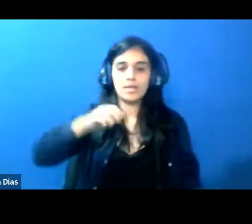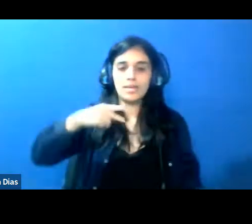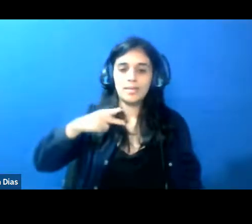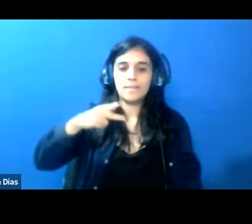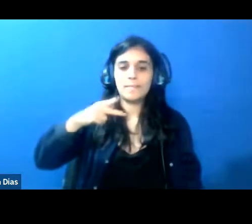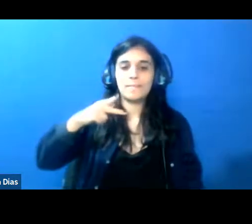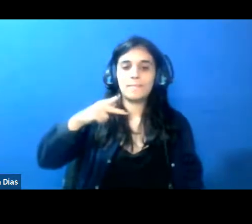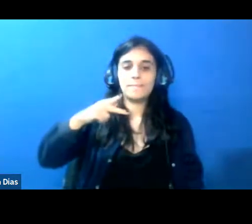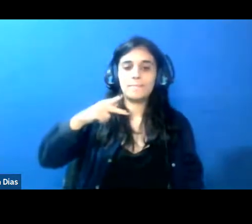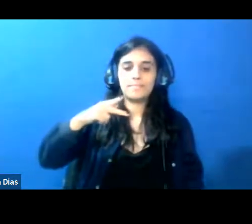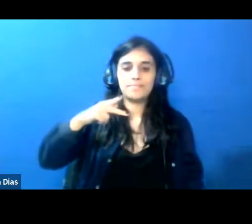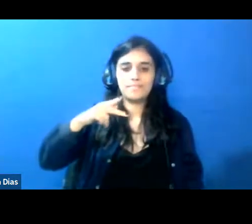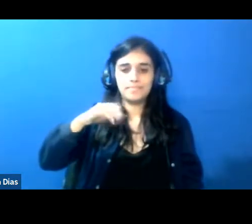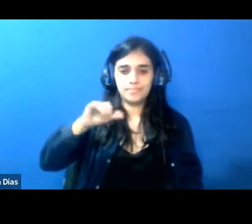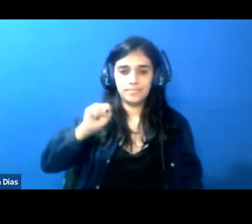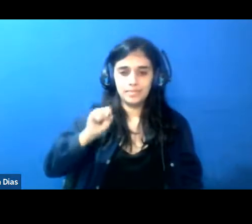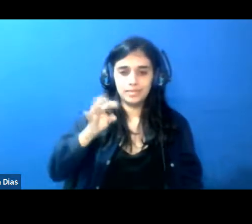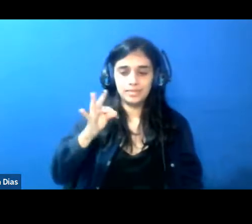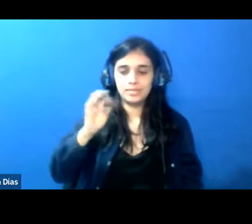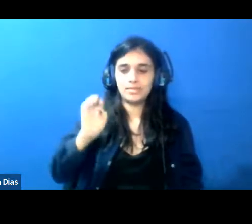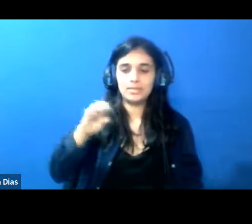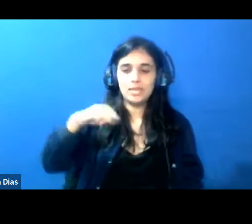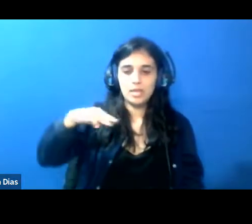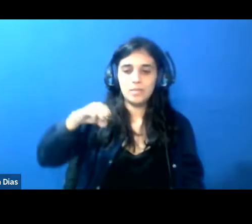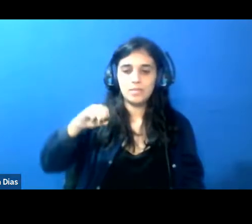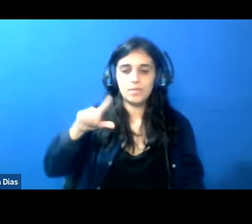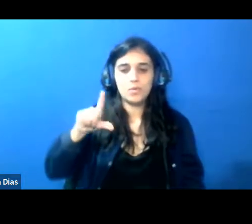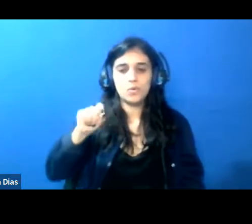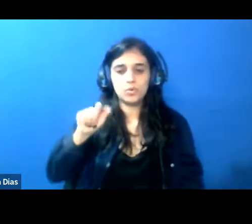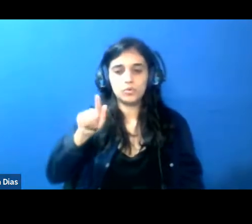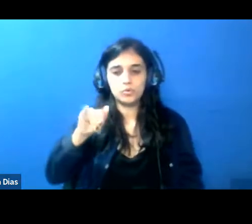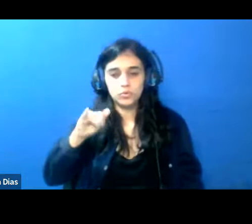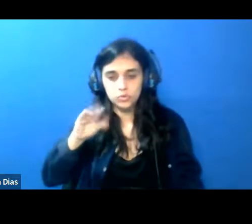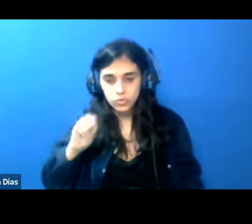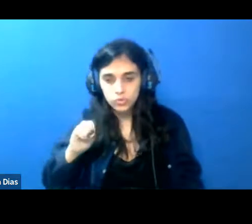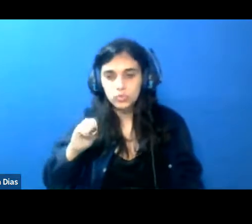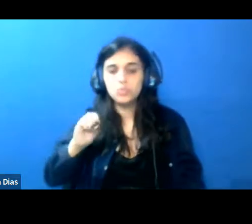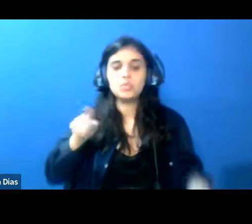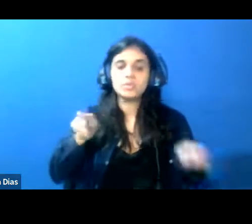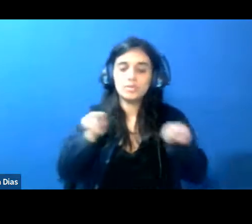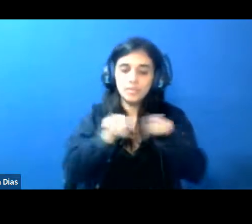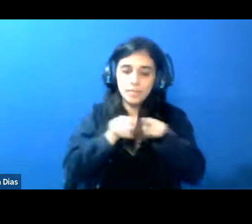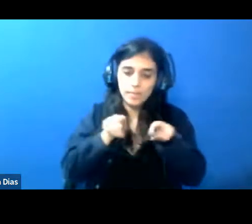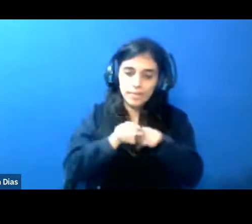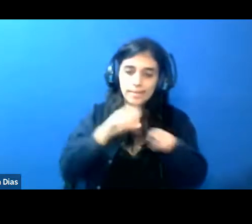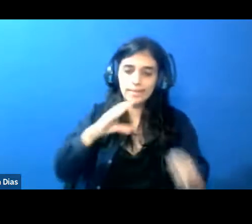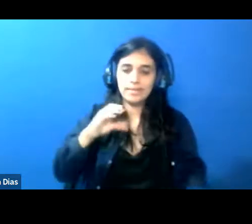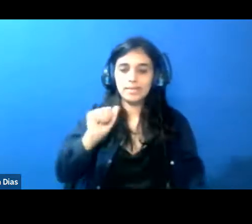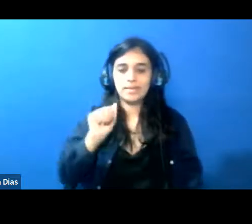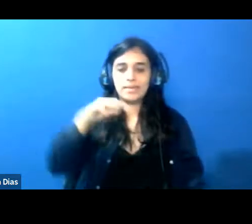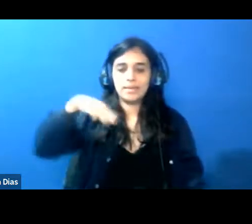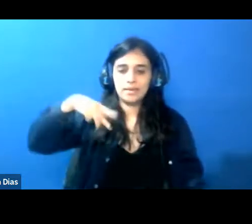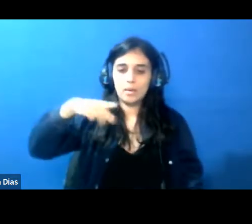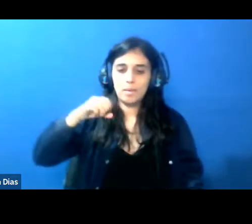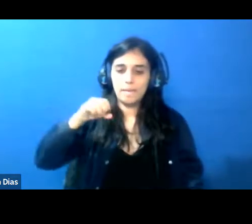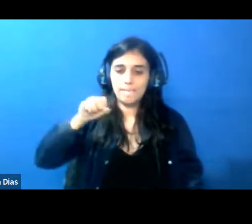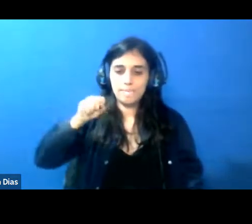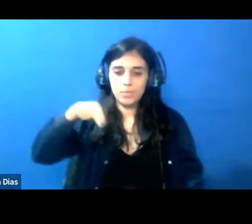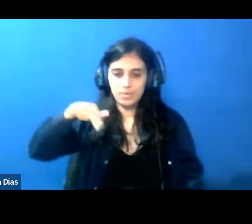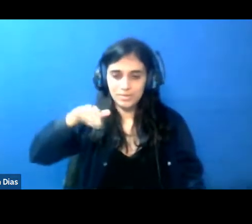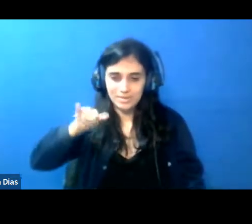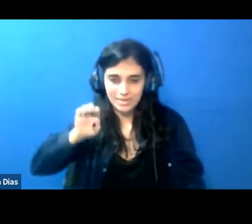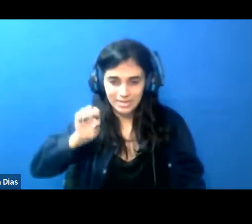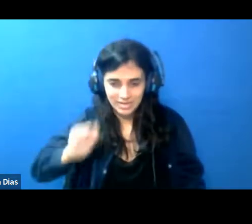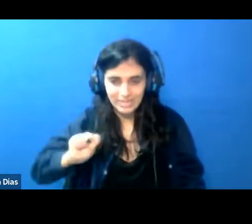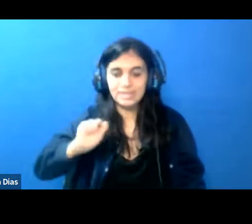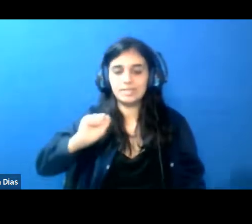feminista, camponês, que segue em construção. E que aqui, neste momento, eu